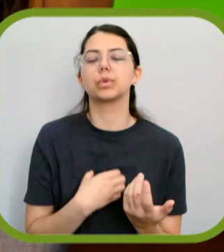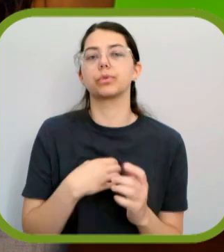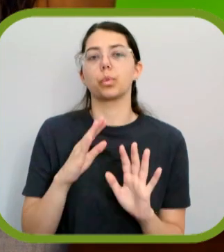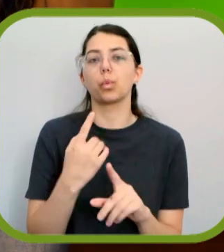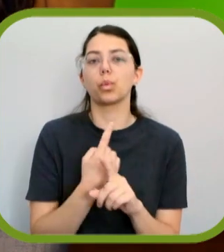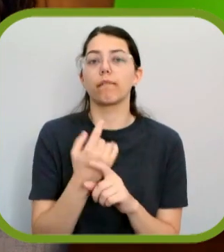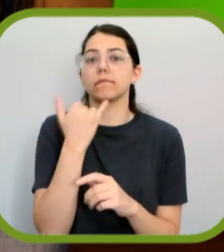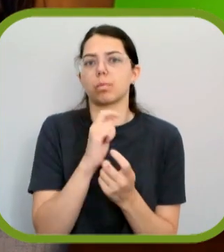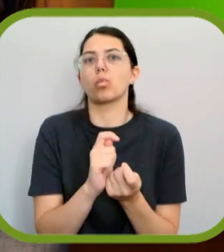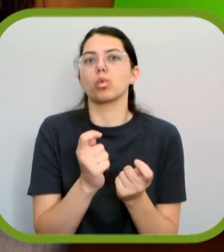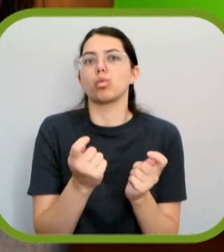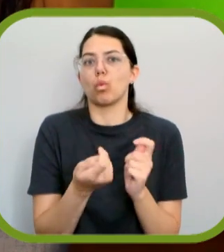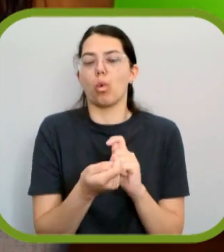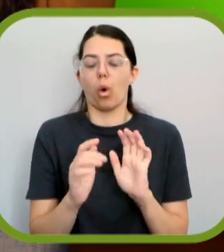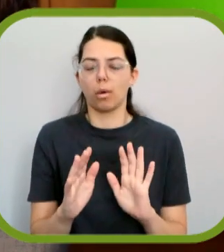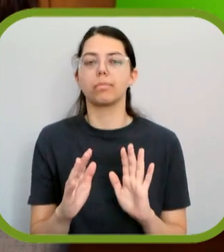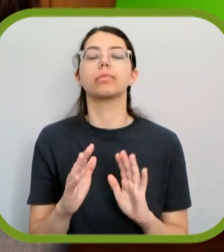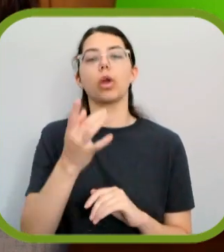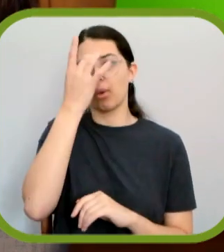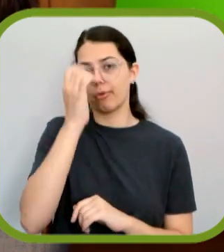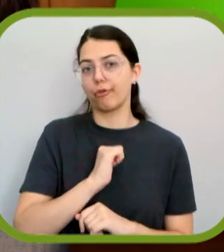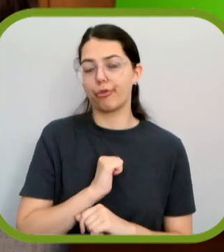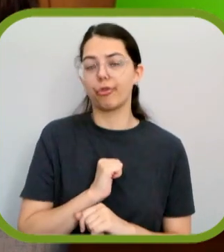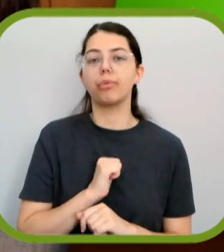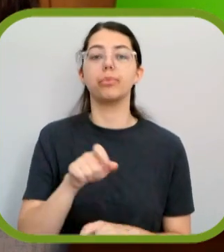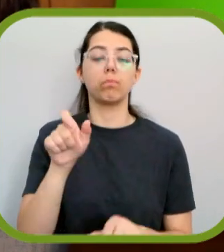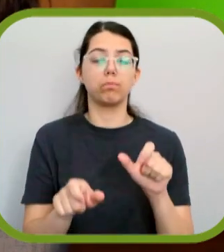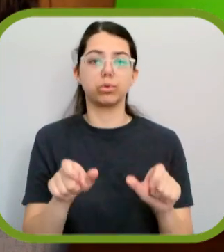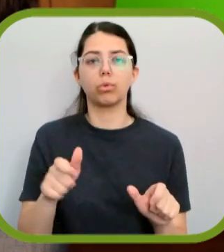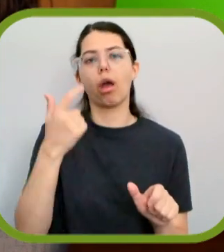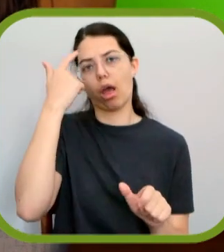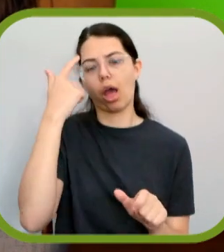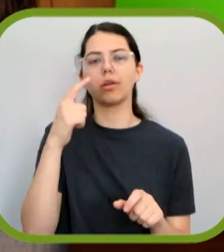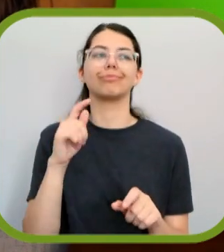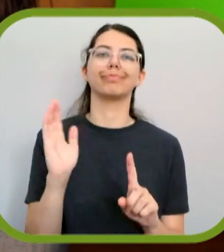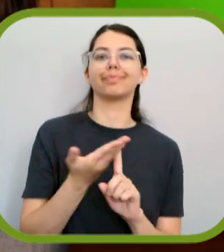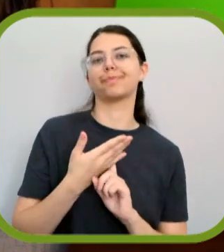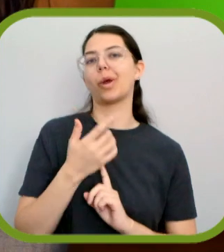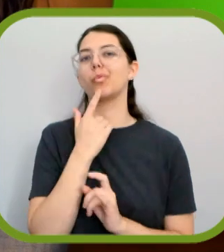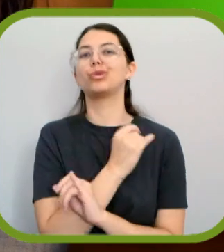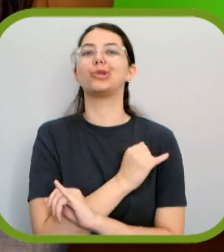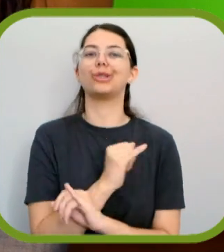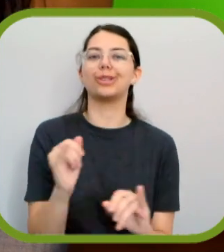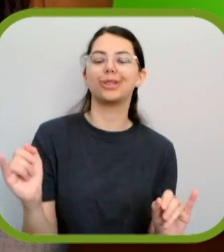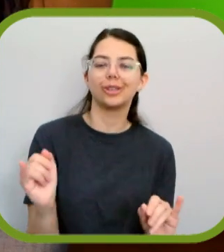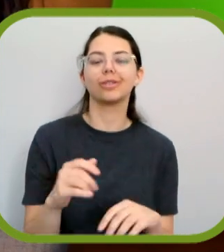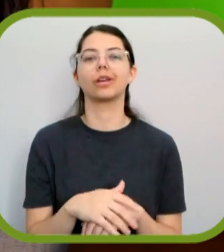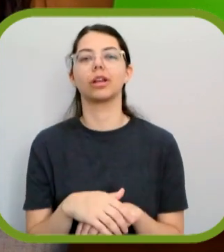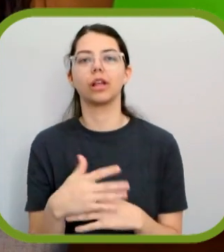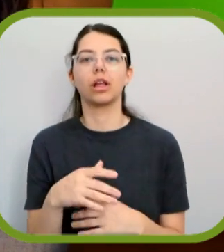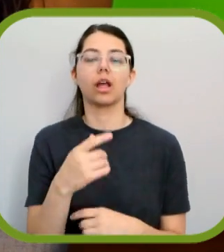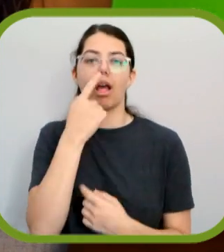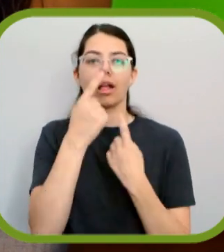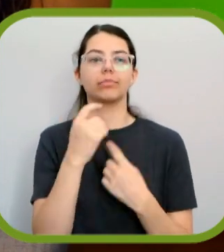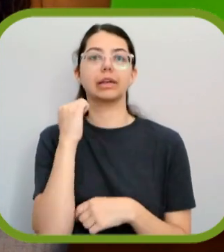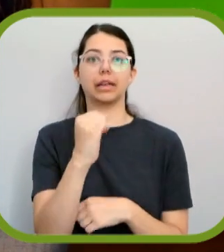nada. Eu sinto que as coisas estão a mudar, felizmente. Eu acho que não só as pessoas acham que são impunes e acham que